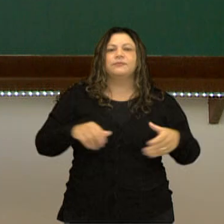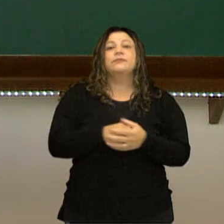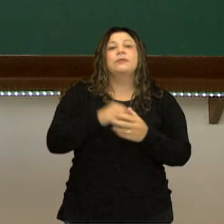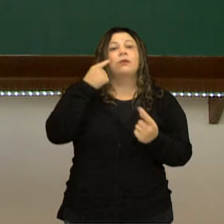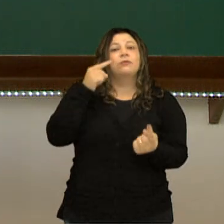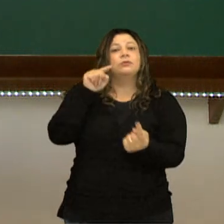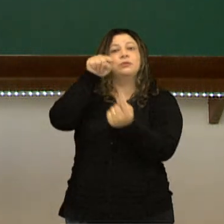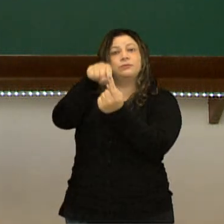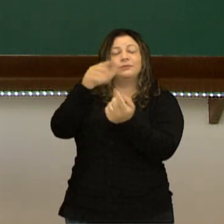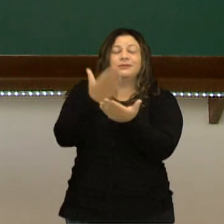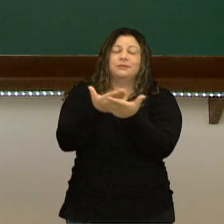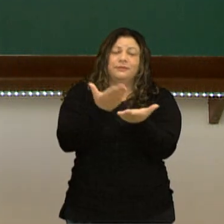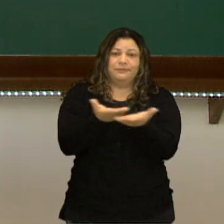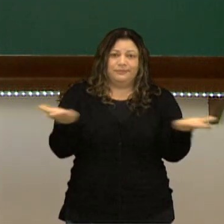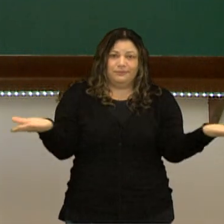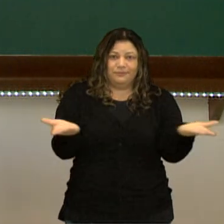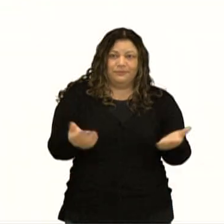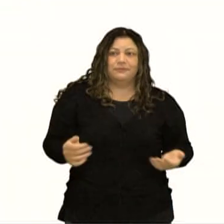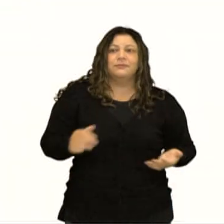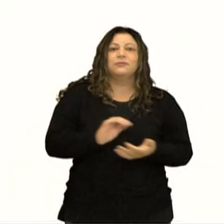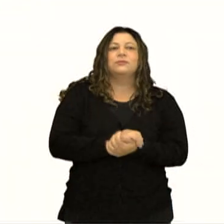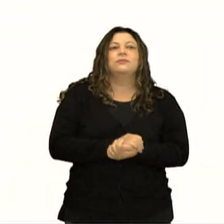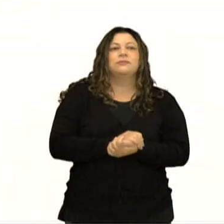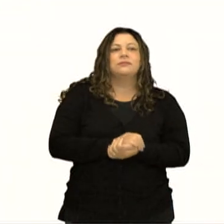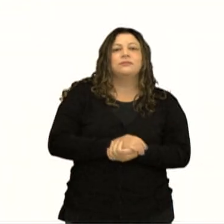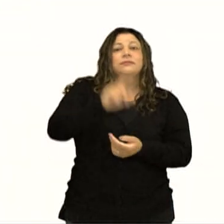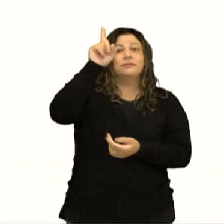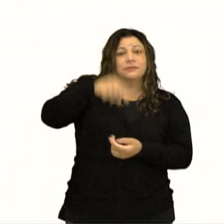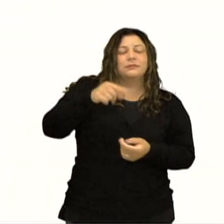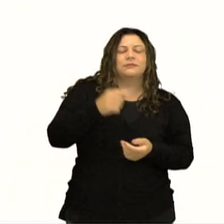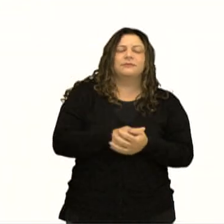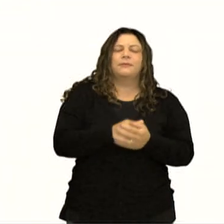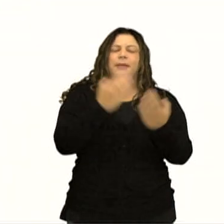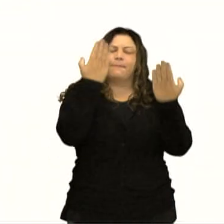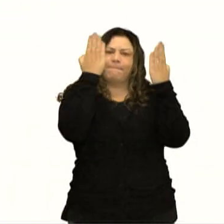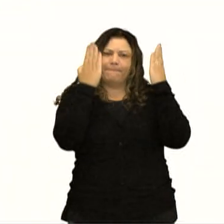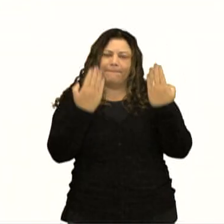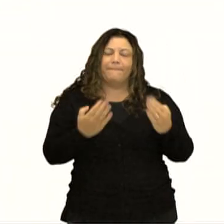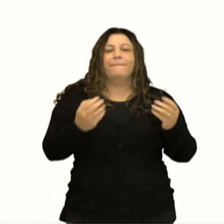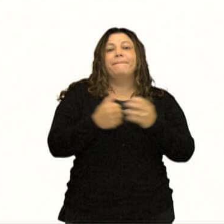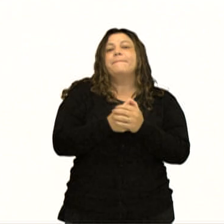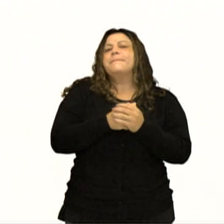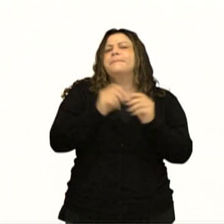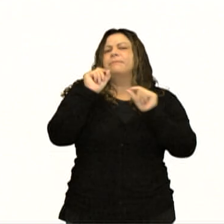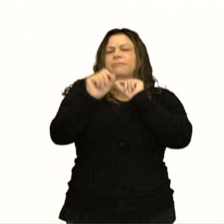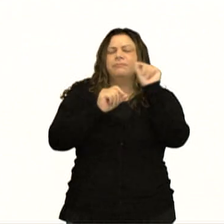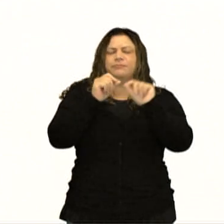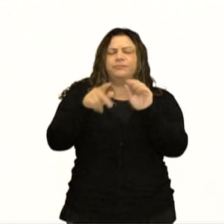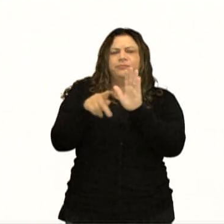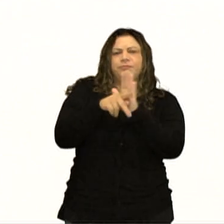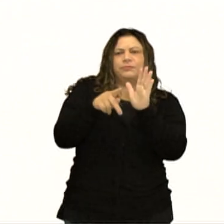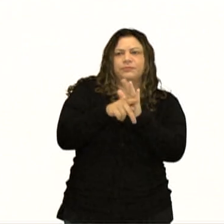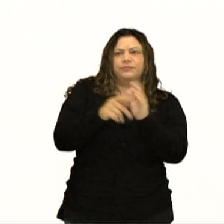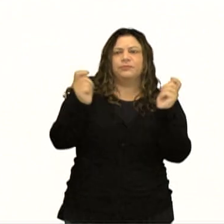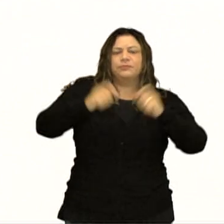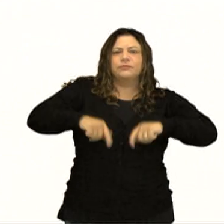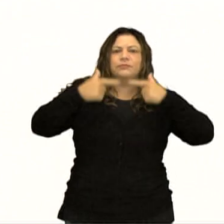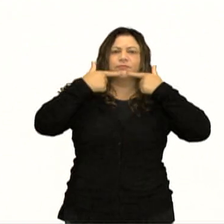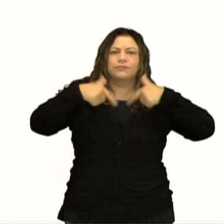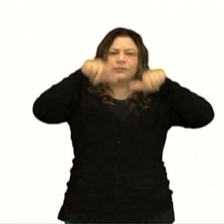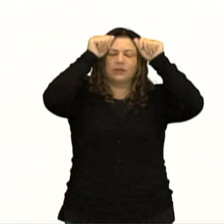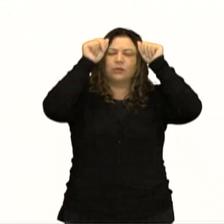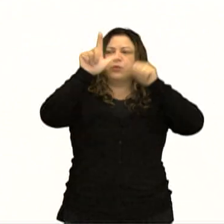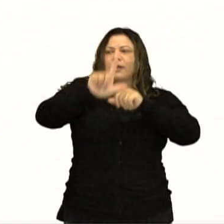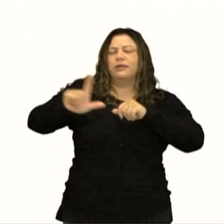aula. Eles são: analisar recursos próprios da linguagem literária, identificar figuras